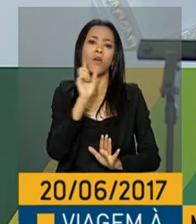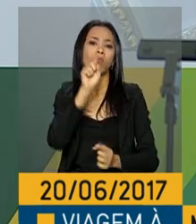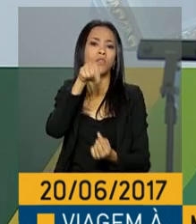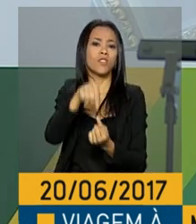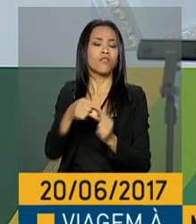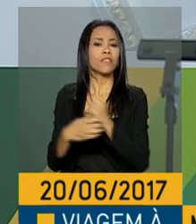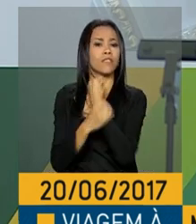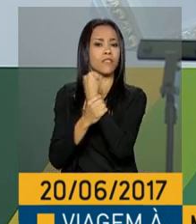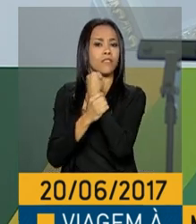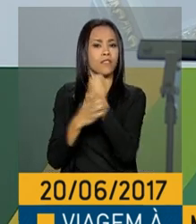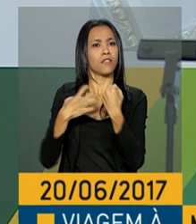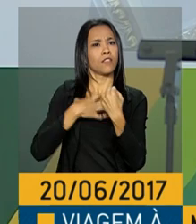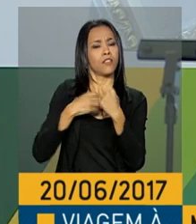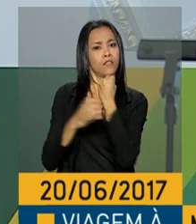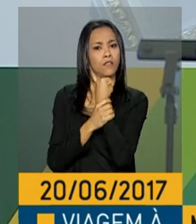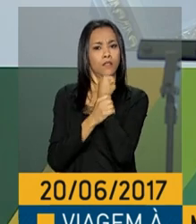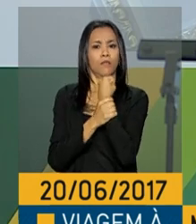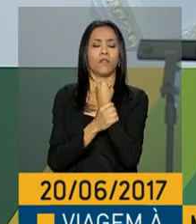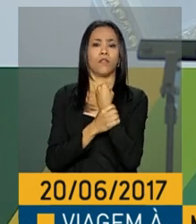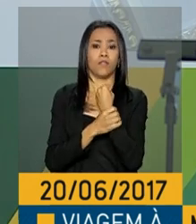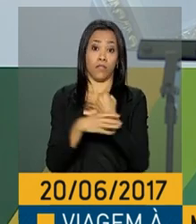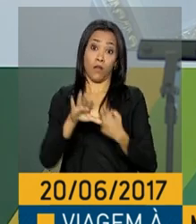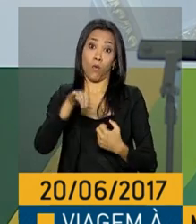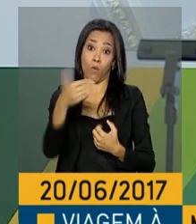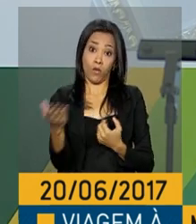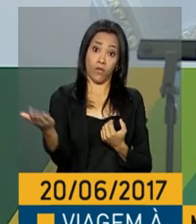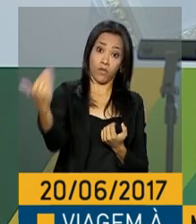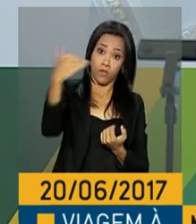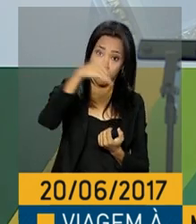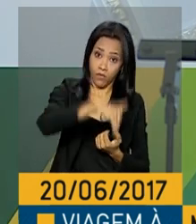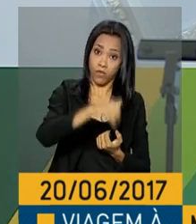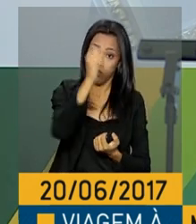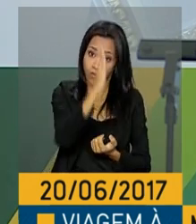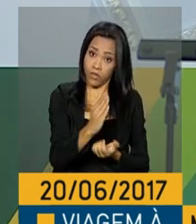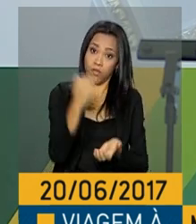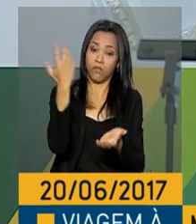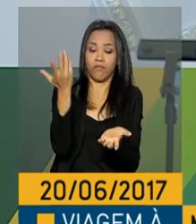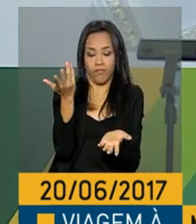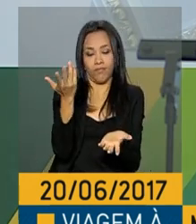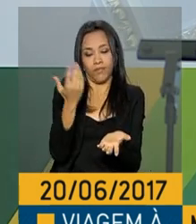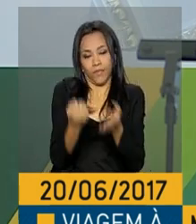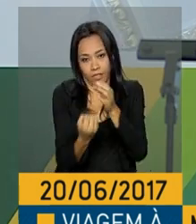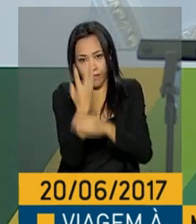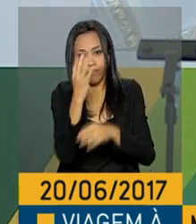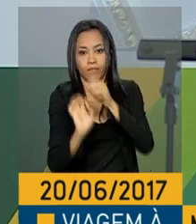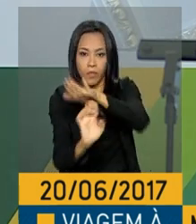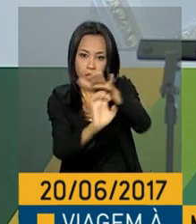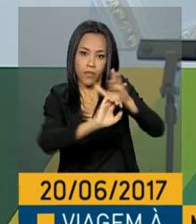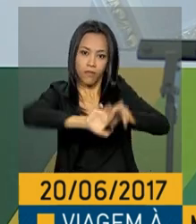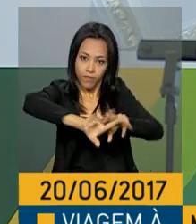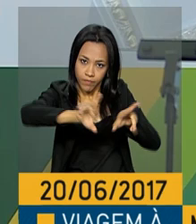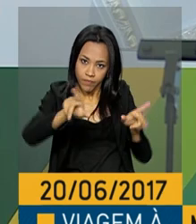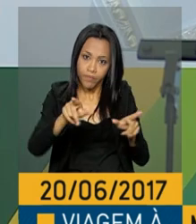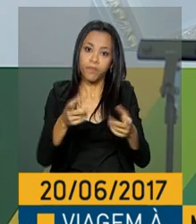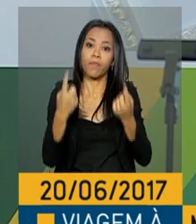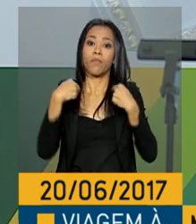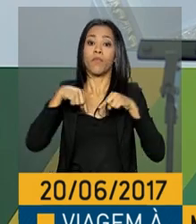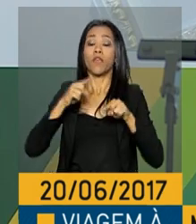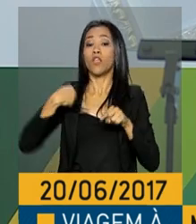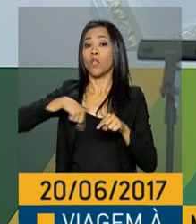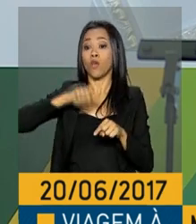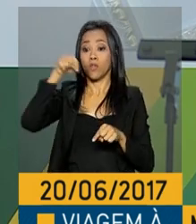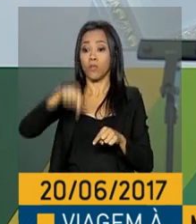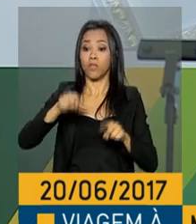segurança àqueles que contratam com o nosso país. E nós estamos, nesse particular,